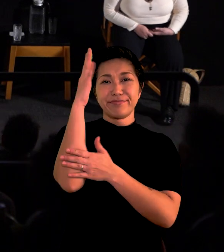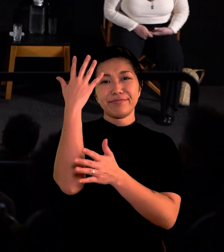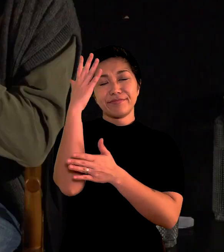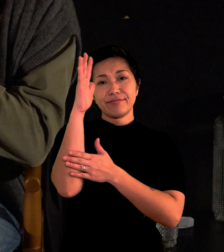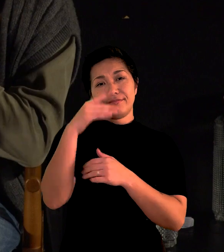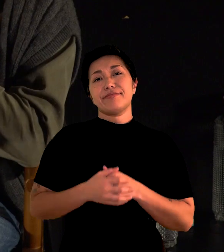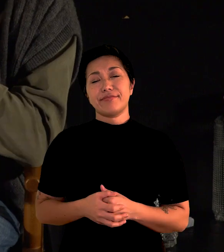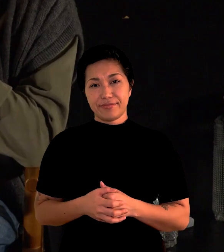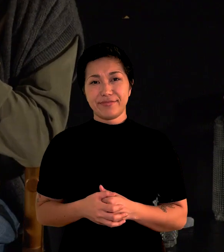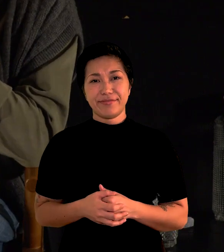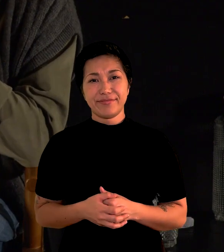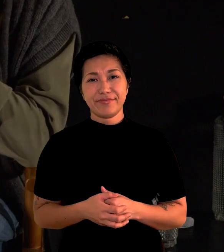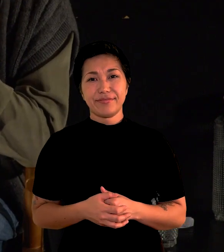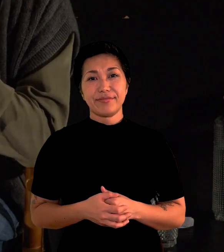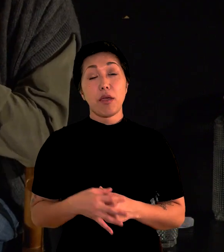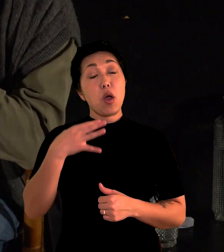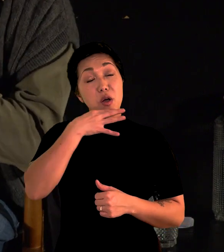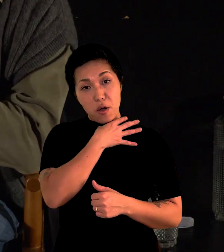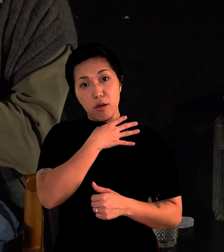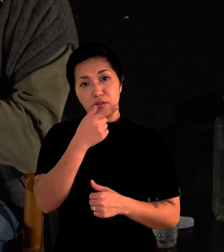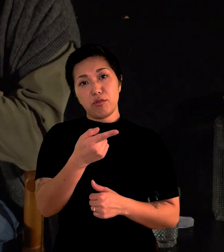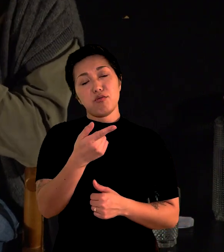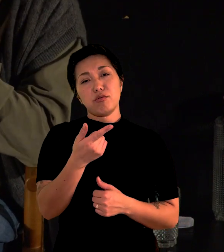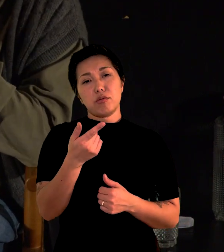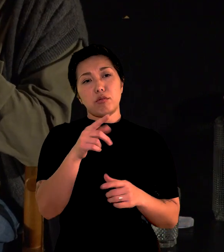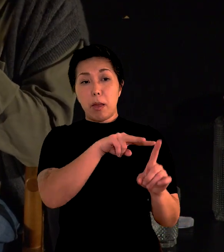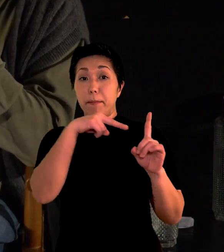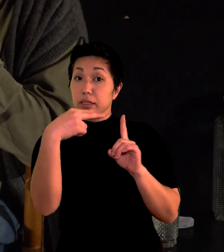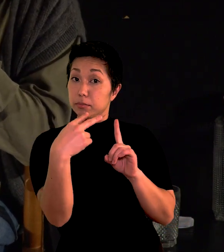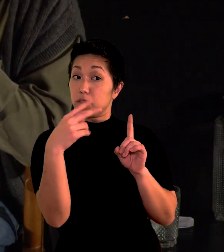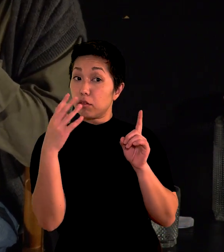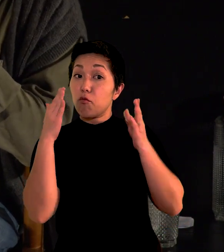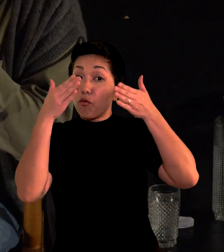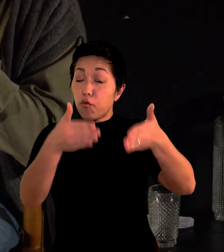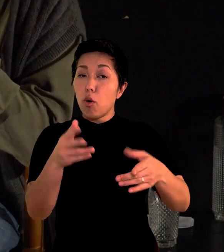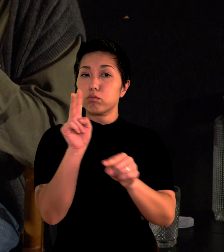É claro que enfim, mas com essa percepção